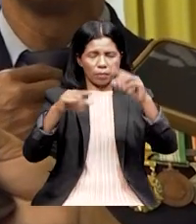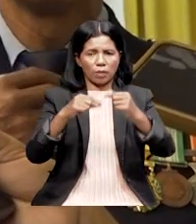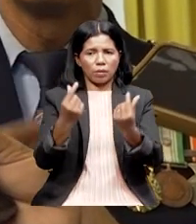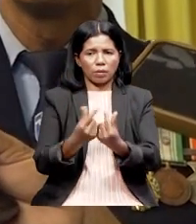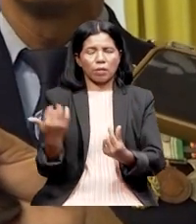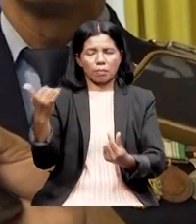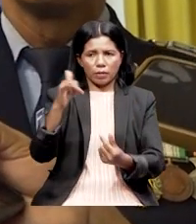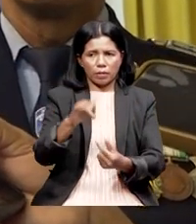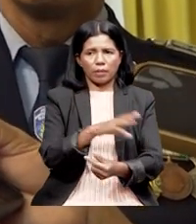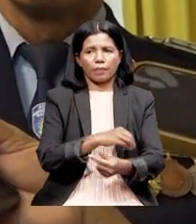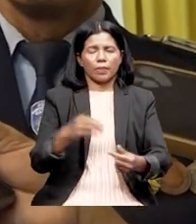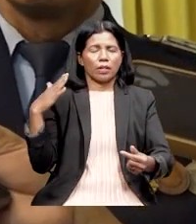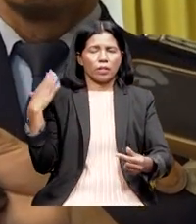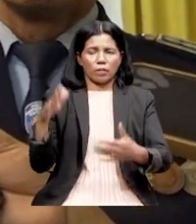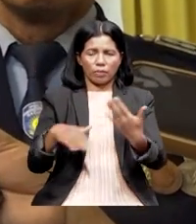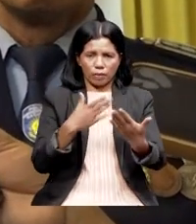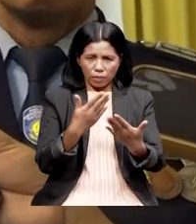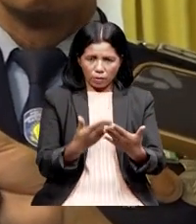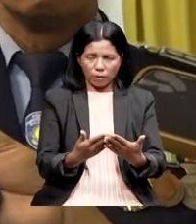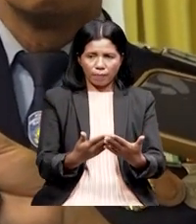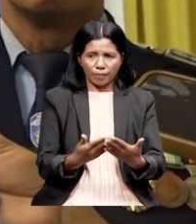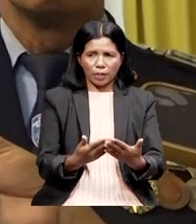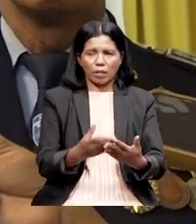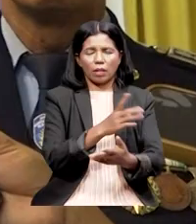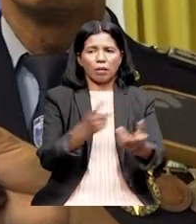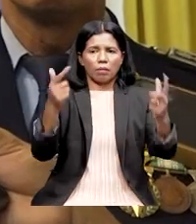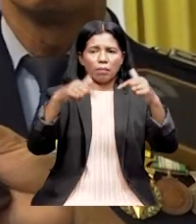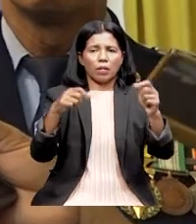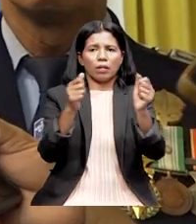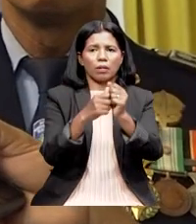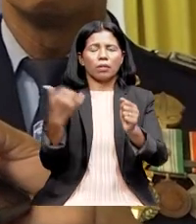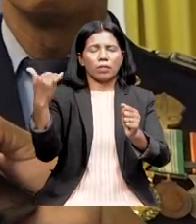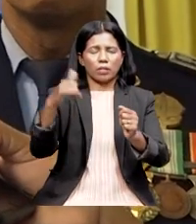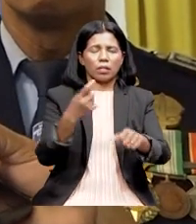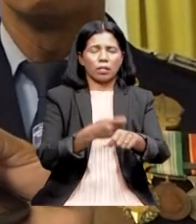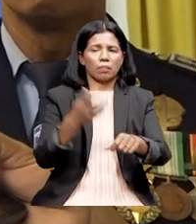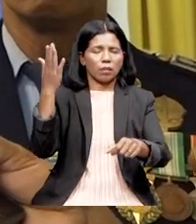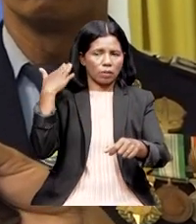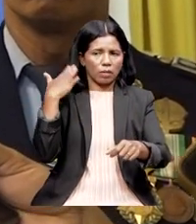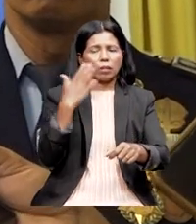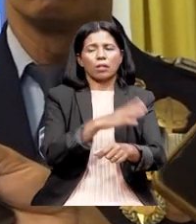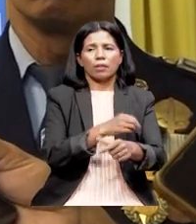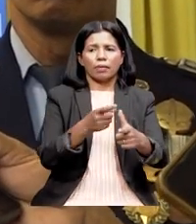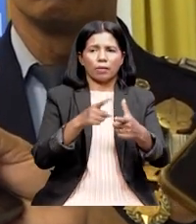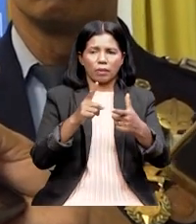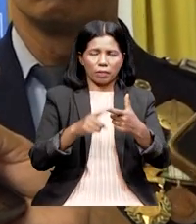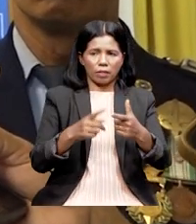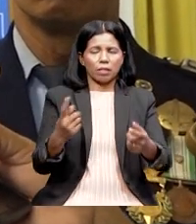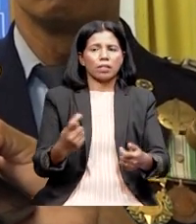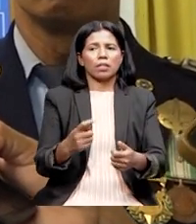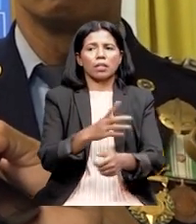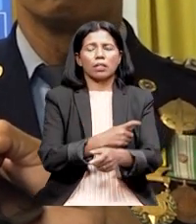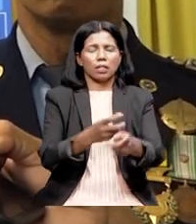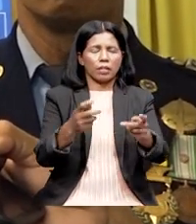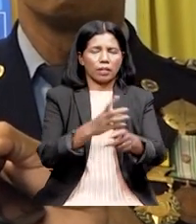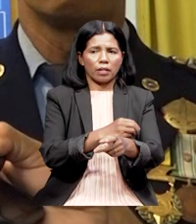sira joven sira nebema ka mai o sira nia pasado ka background balo treino iha